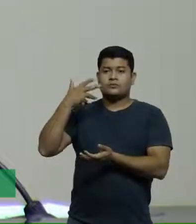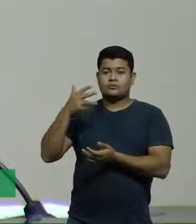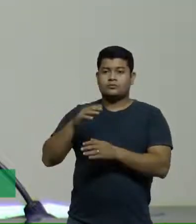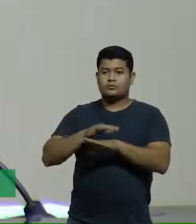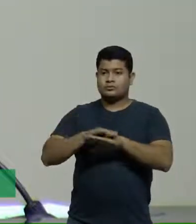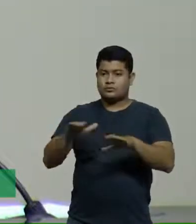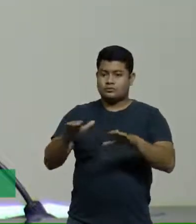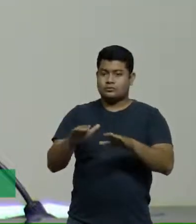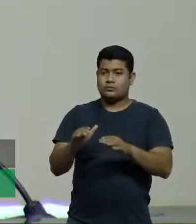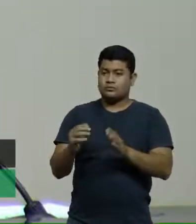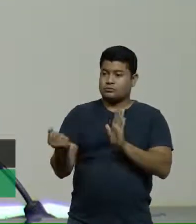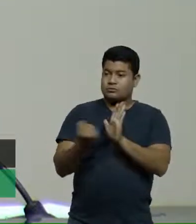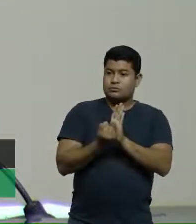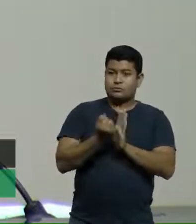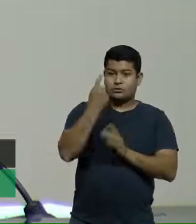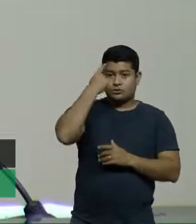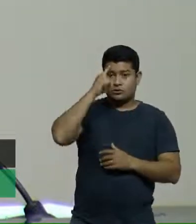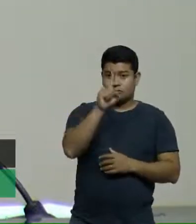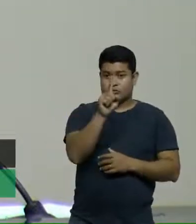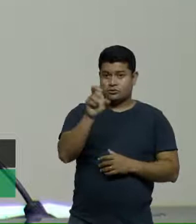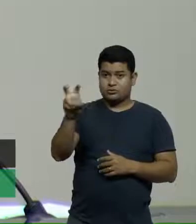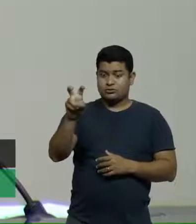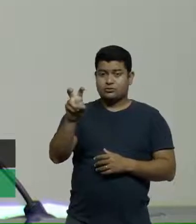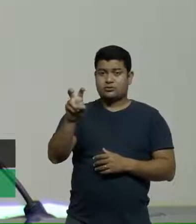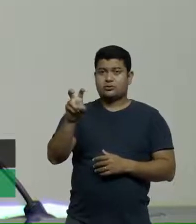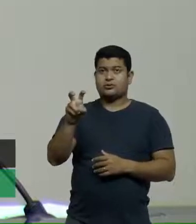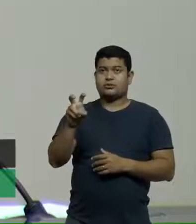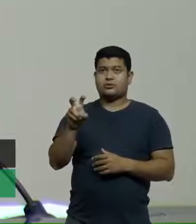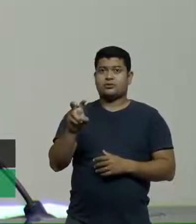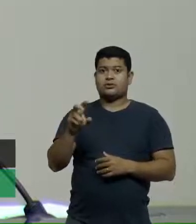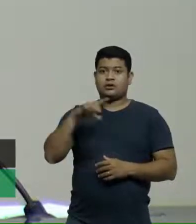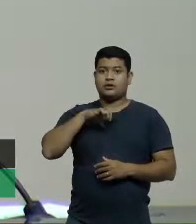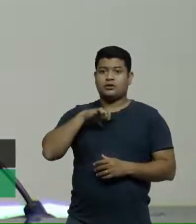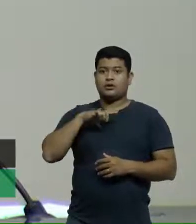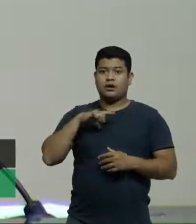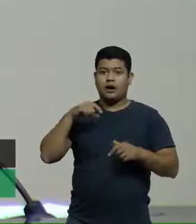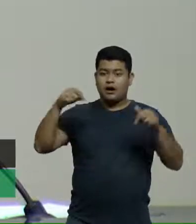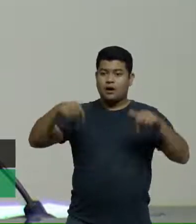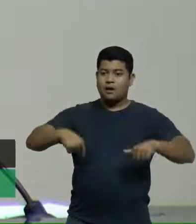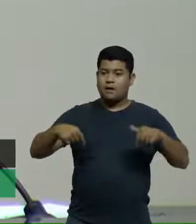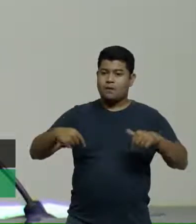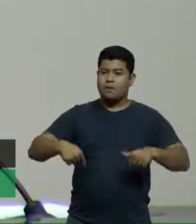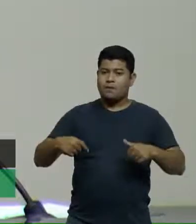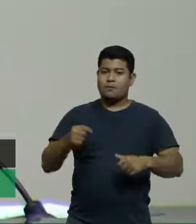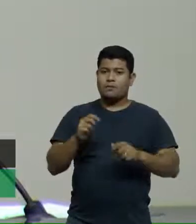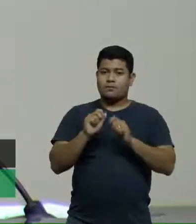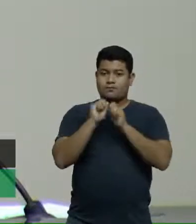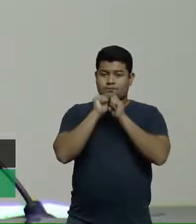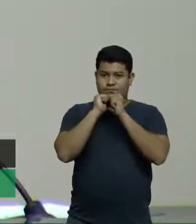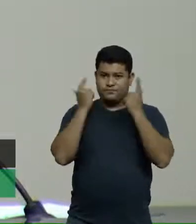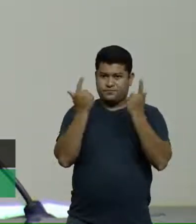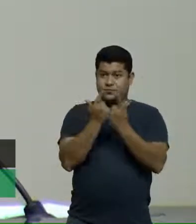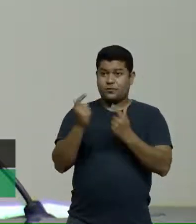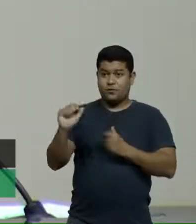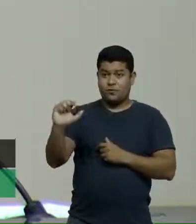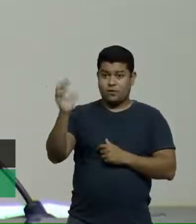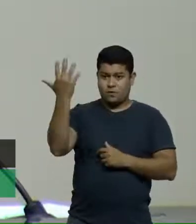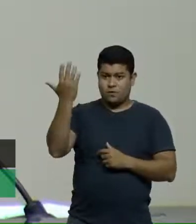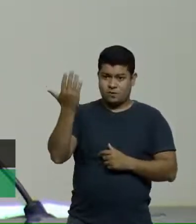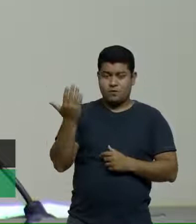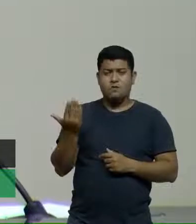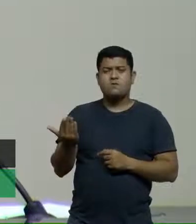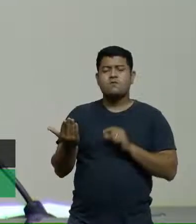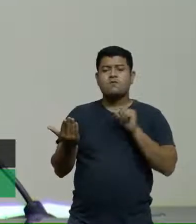dia 15 nós tivemos um ato aqui na Assembleia Legislativa muito importante, mostrando